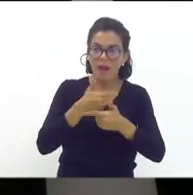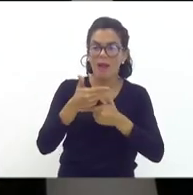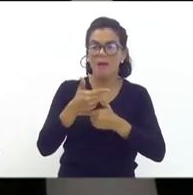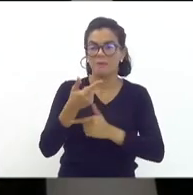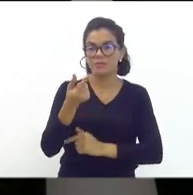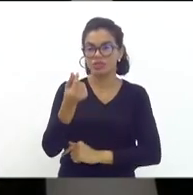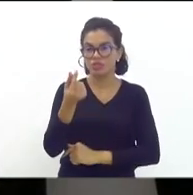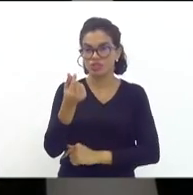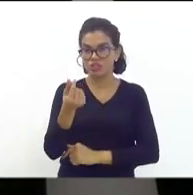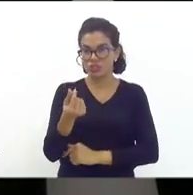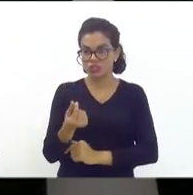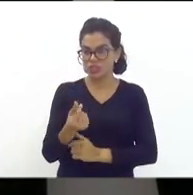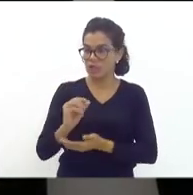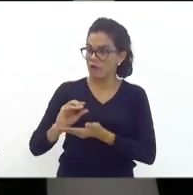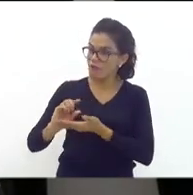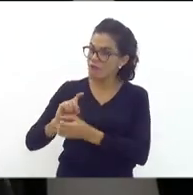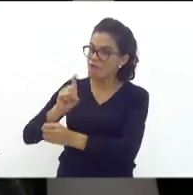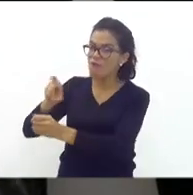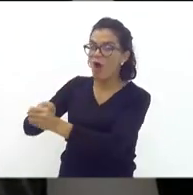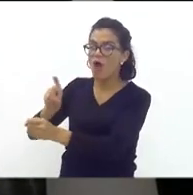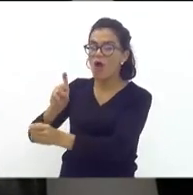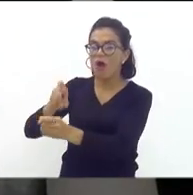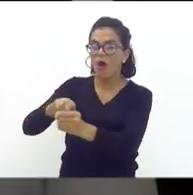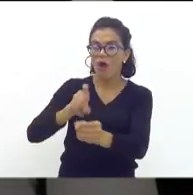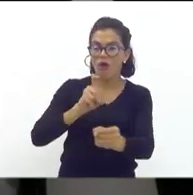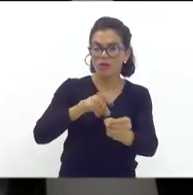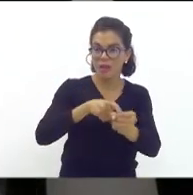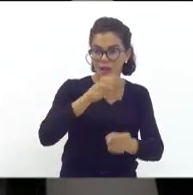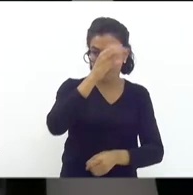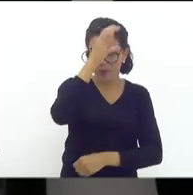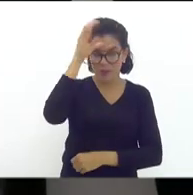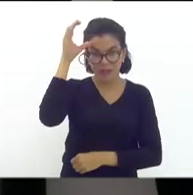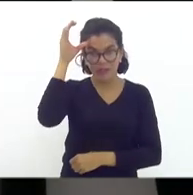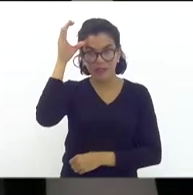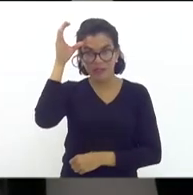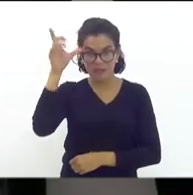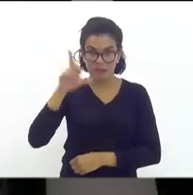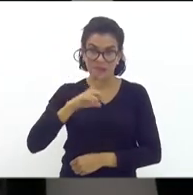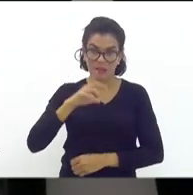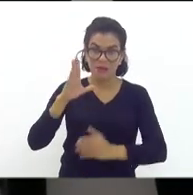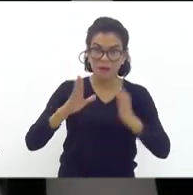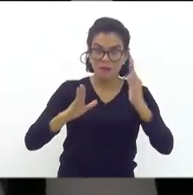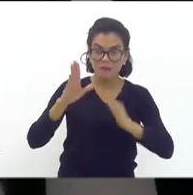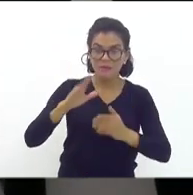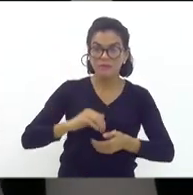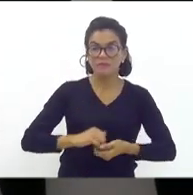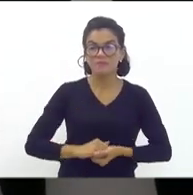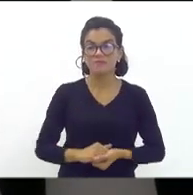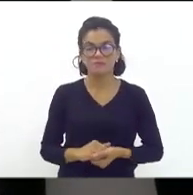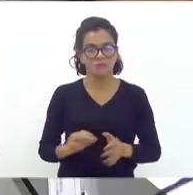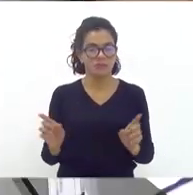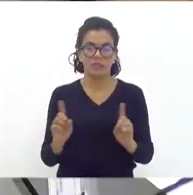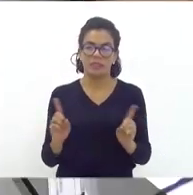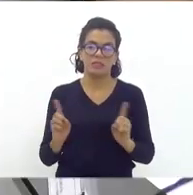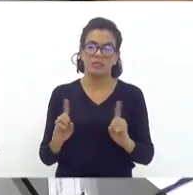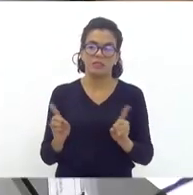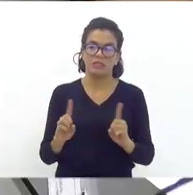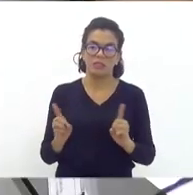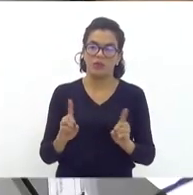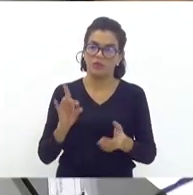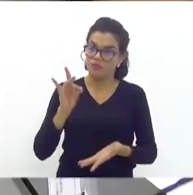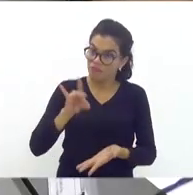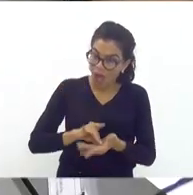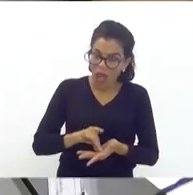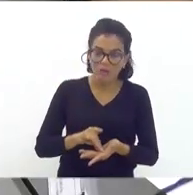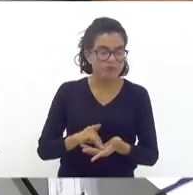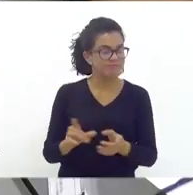revertido para os consumidores Isso vai ser em desconto na conta depois tem uma previsão com relação a isso não é fato